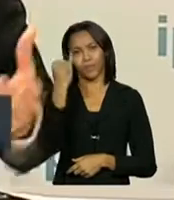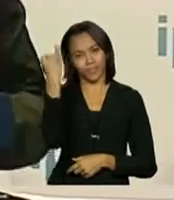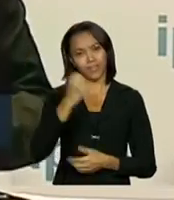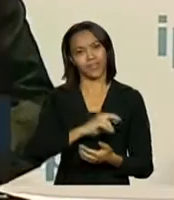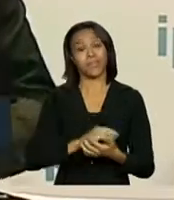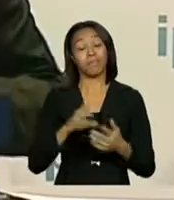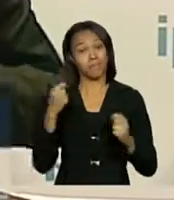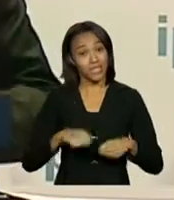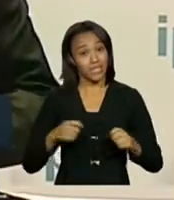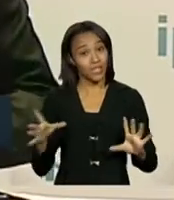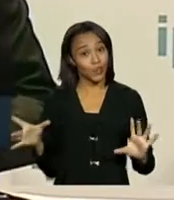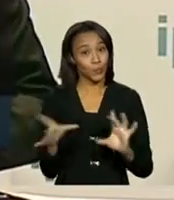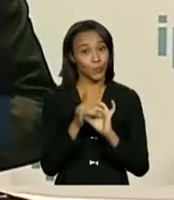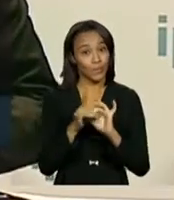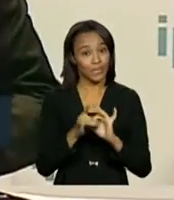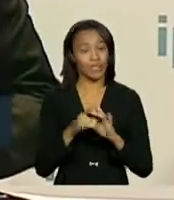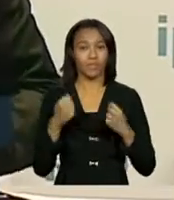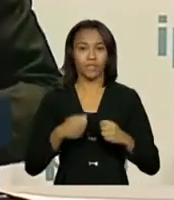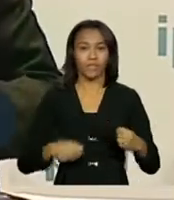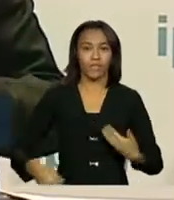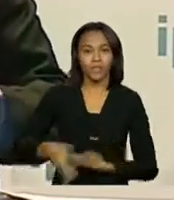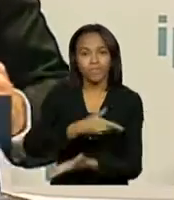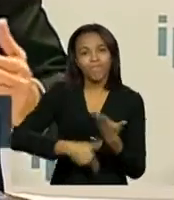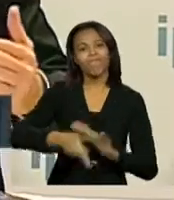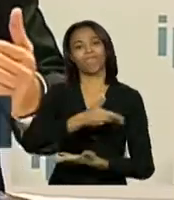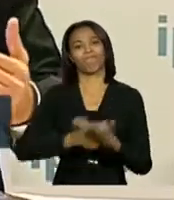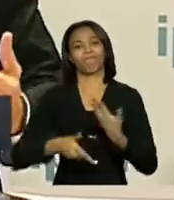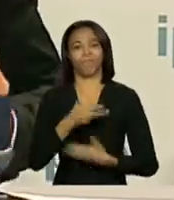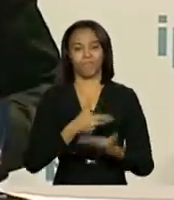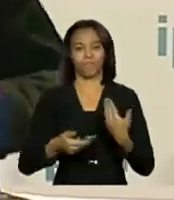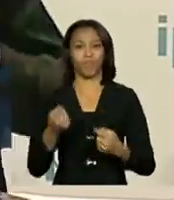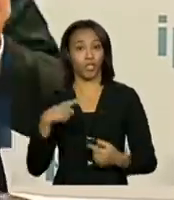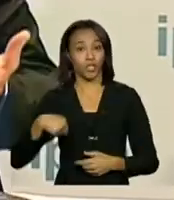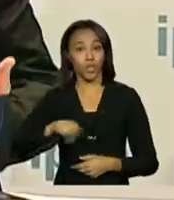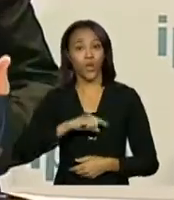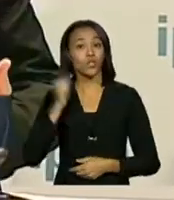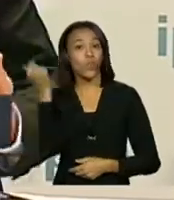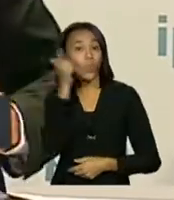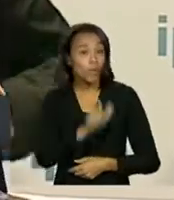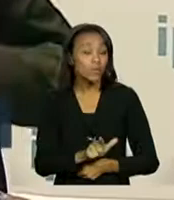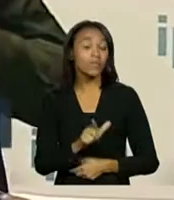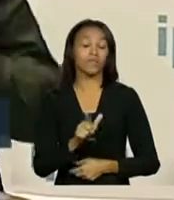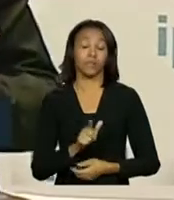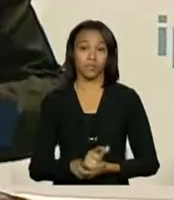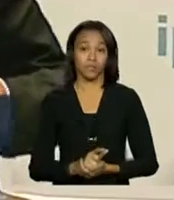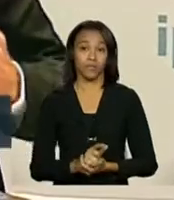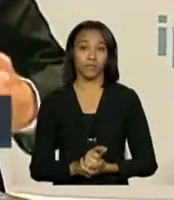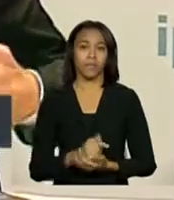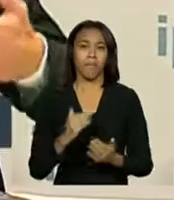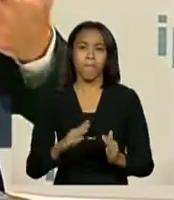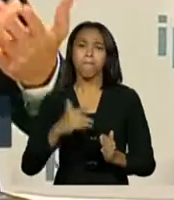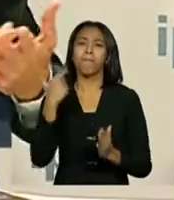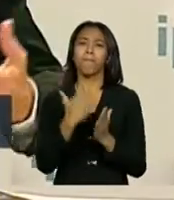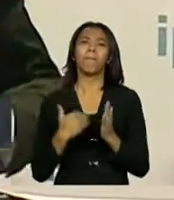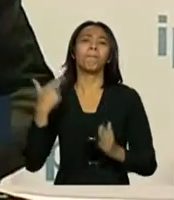precisa ser unida, precisa ser mobilizada para a gente conseguir alcançar algo além